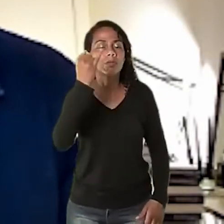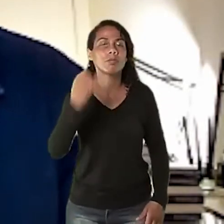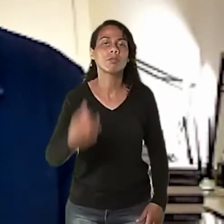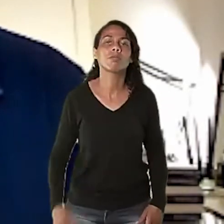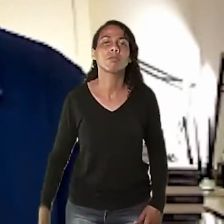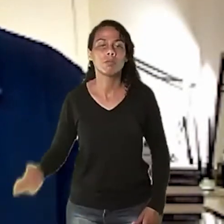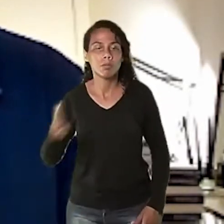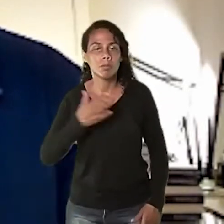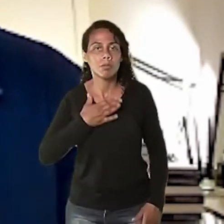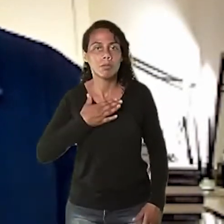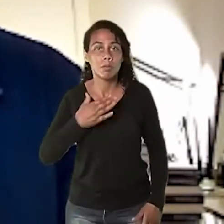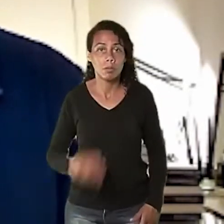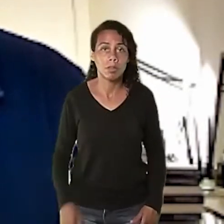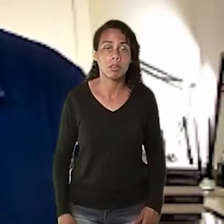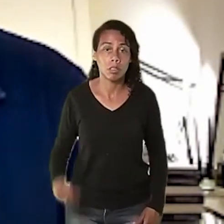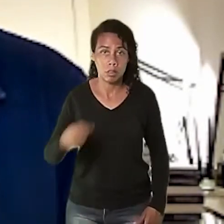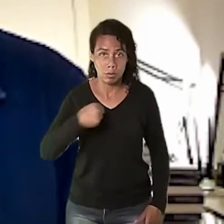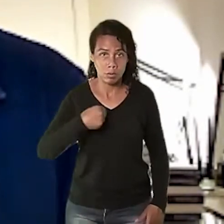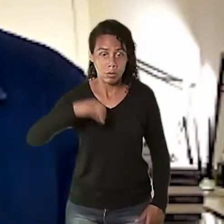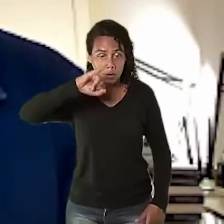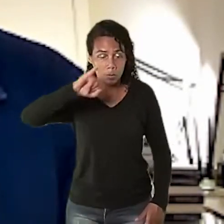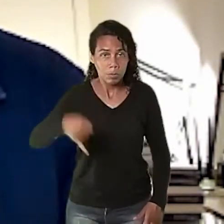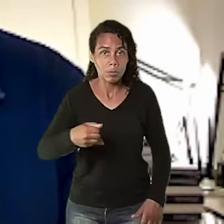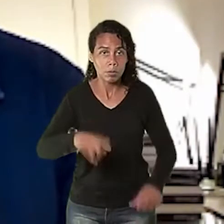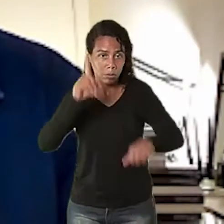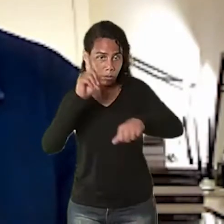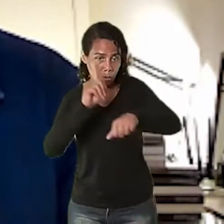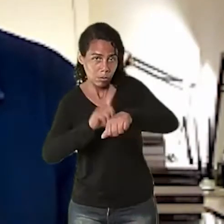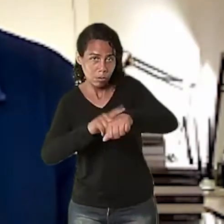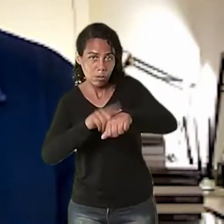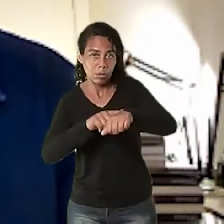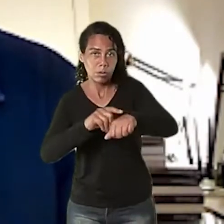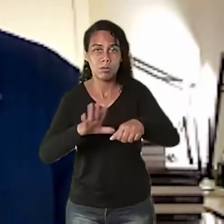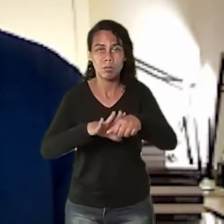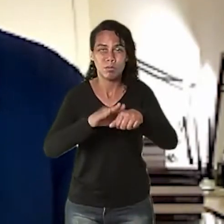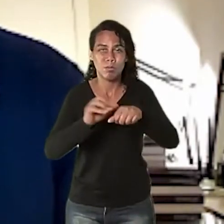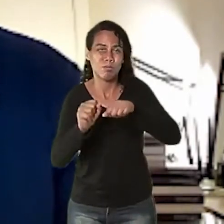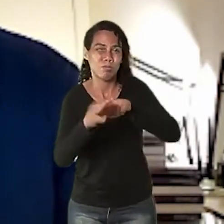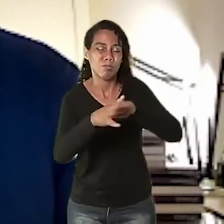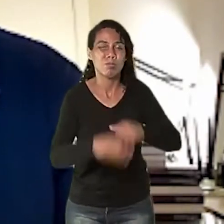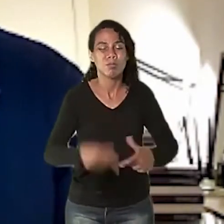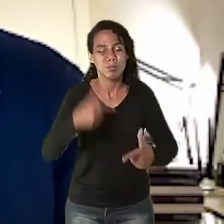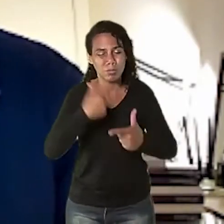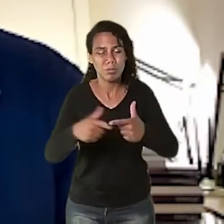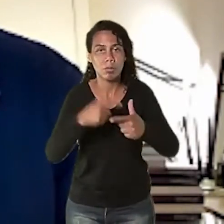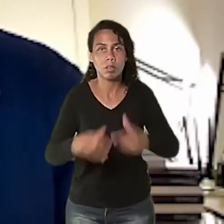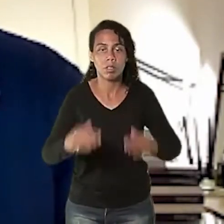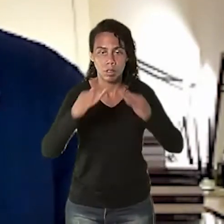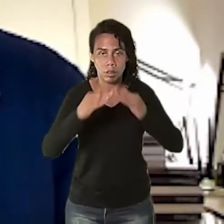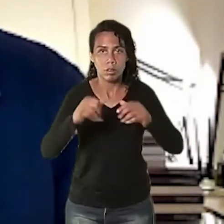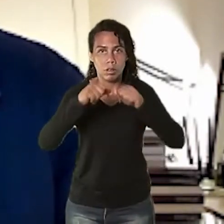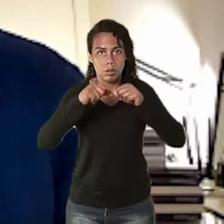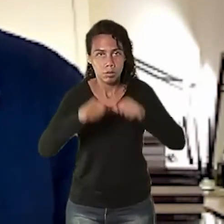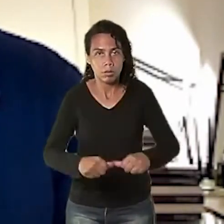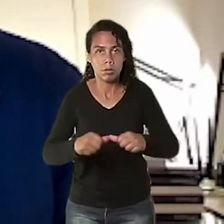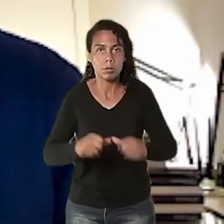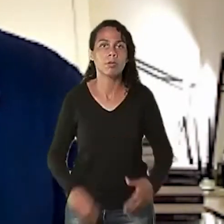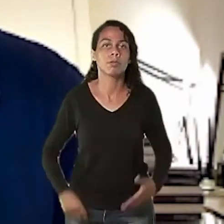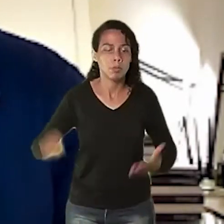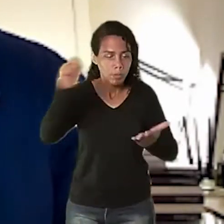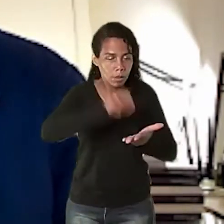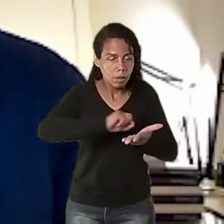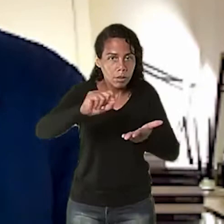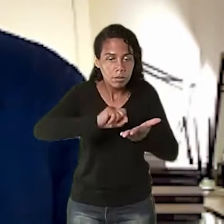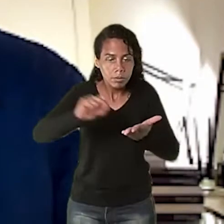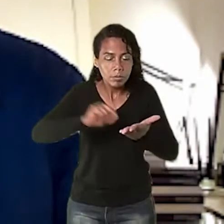né? E aí revisitar HDs velhos, com fotos e vídeos velhas e textos mandados para